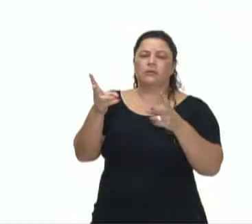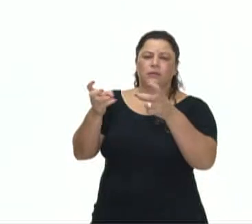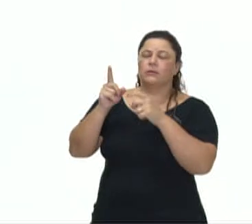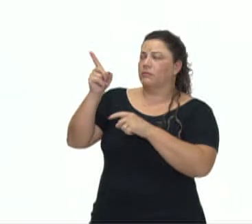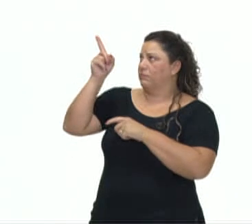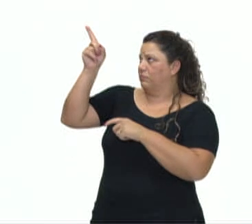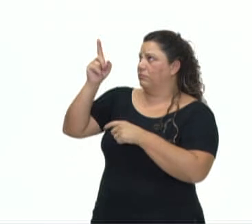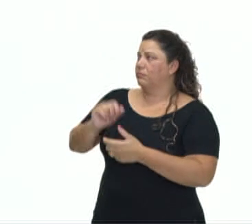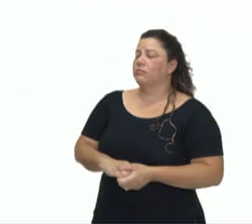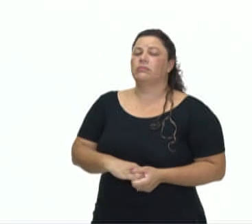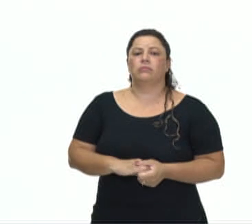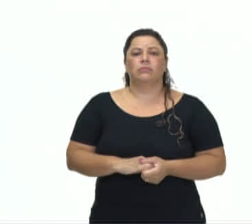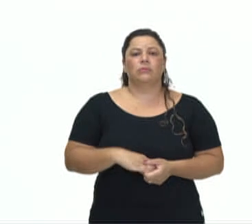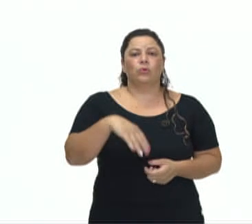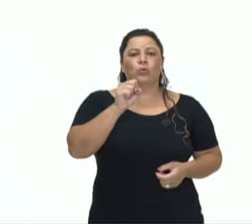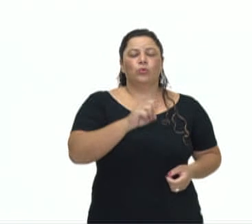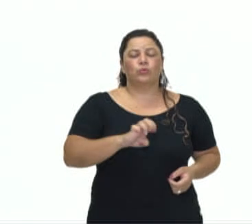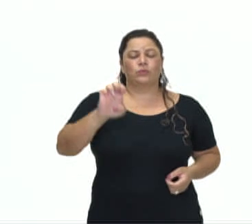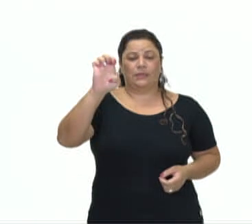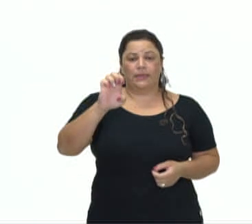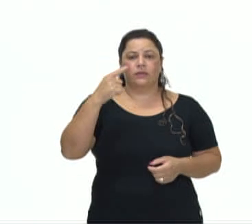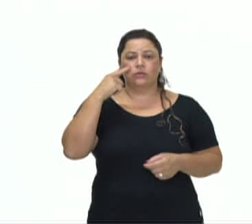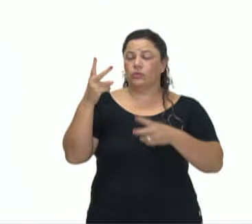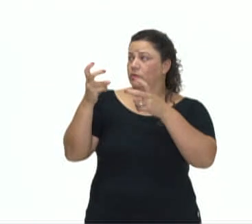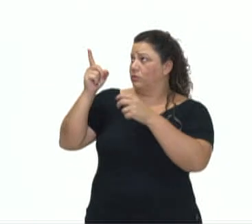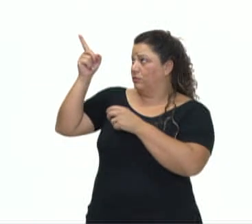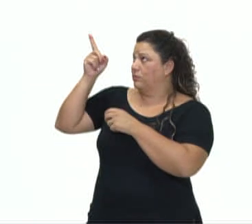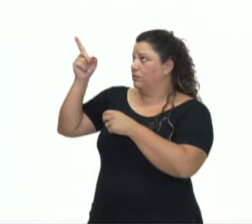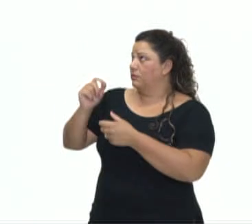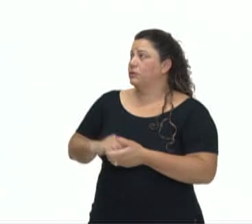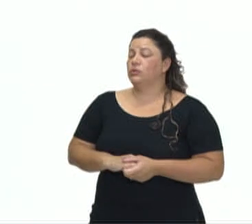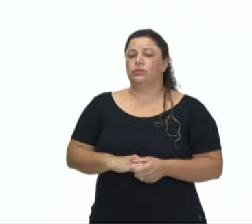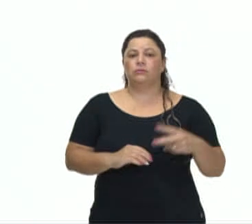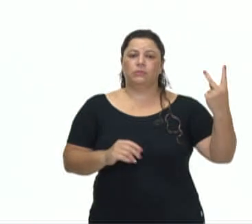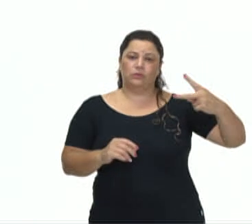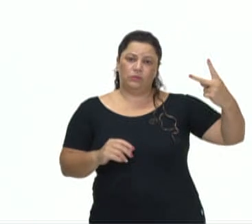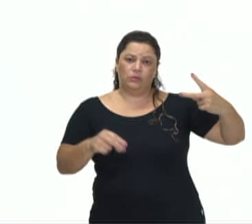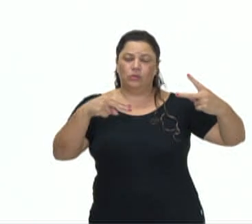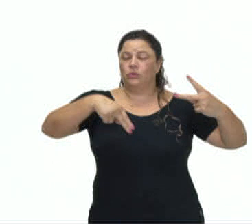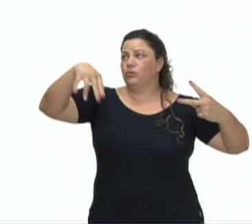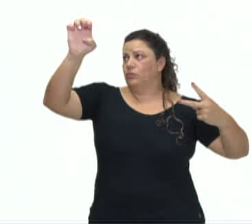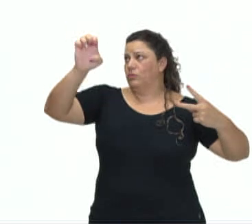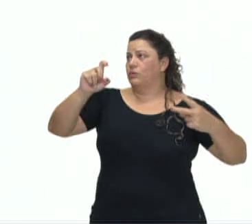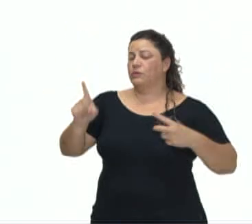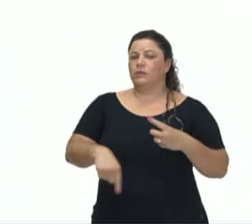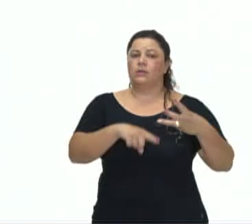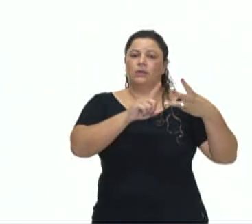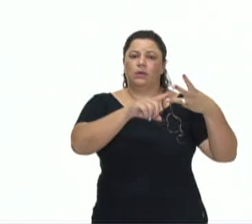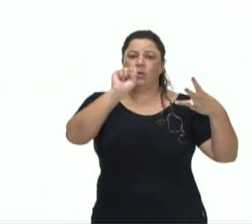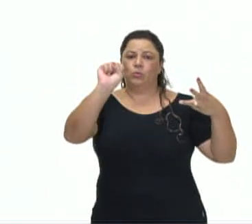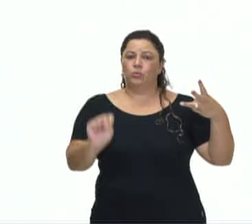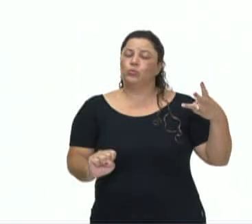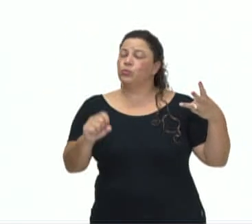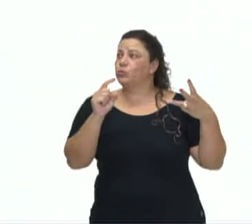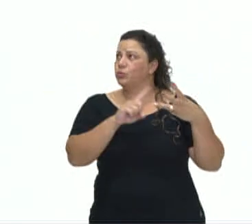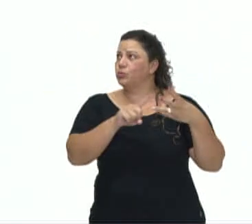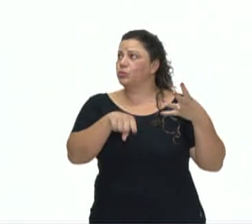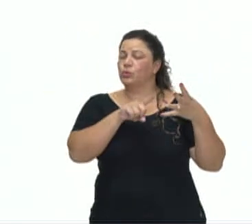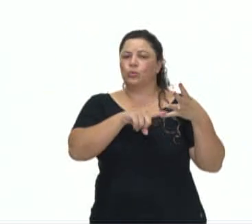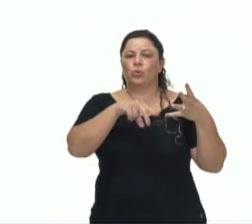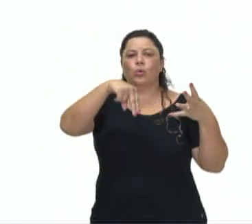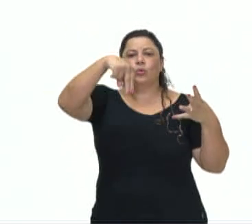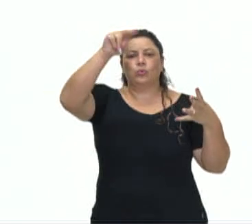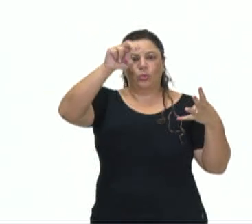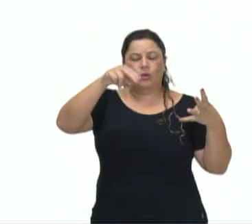maior parte no Sudeste, depois eu tenho em segundo lugar o Nordeste, o Sul, o Norte e